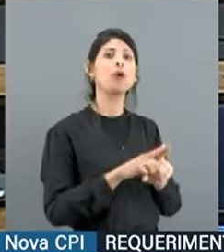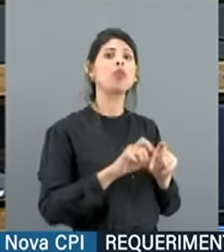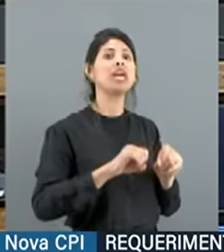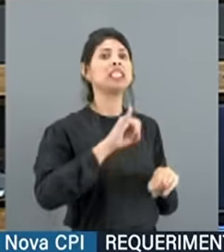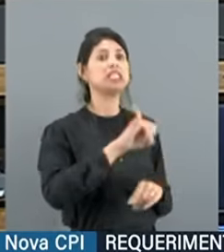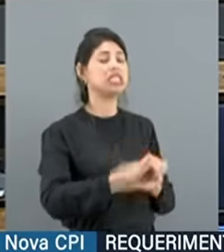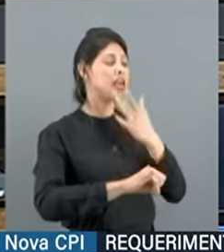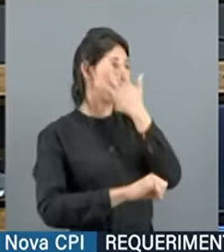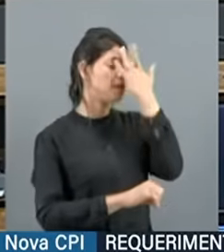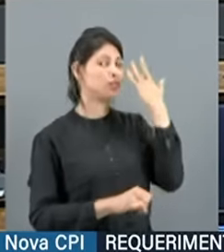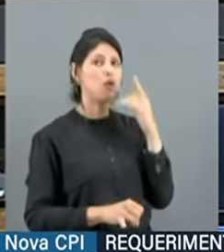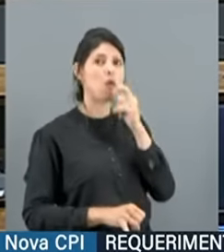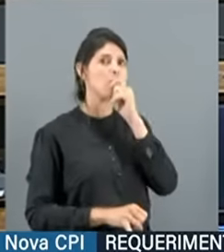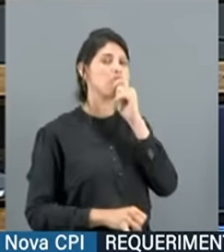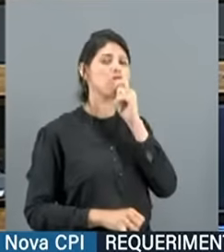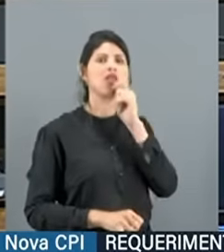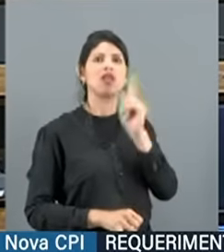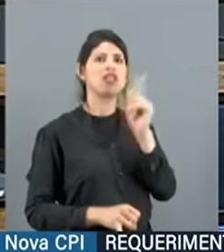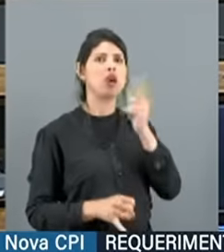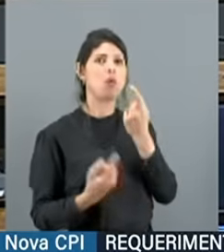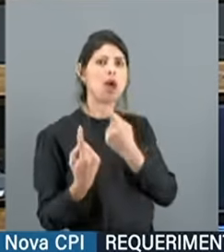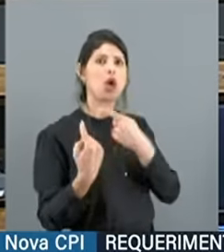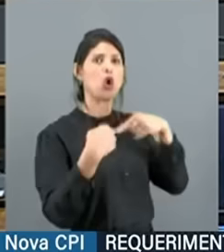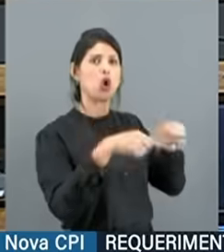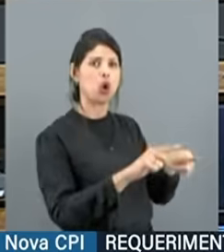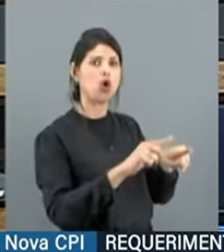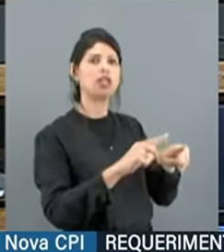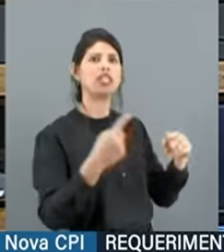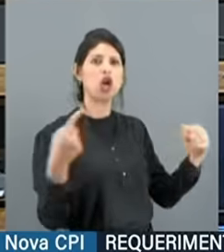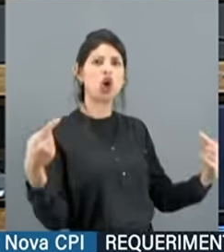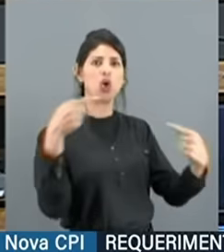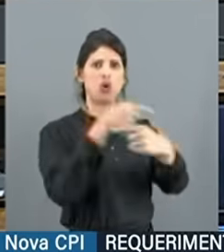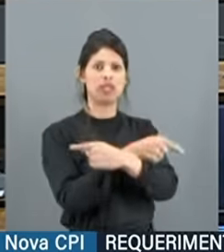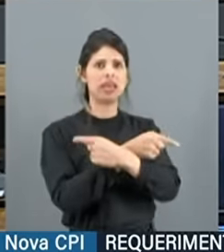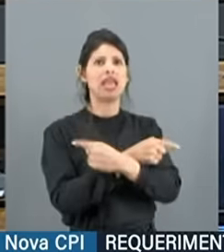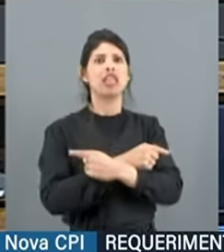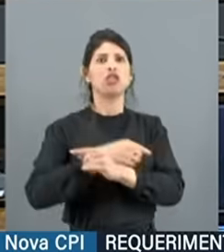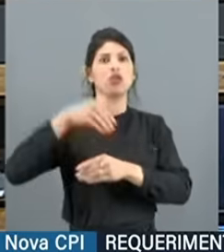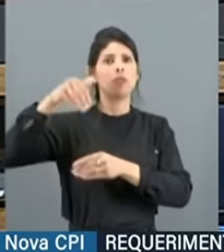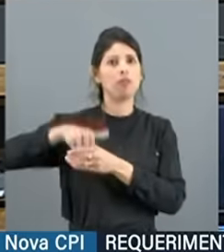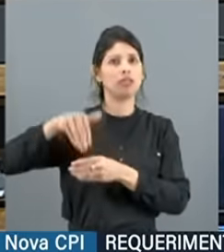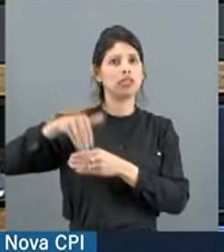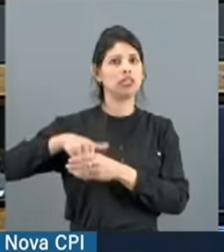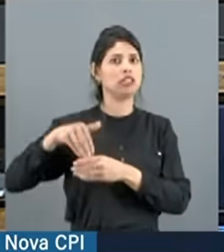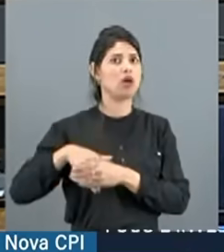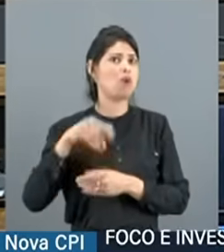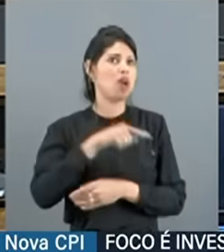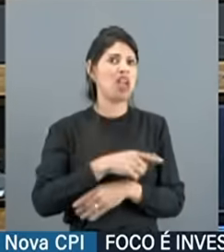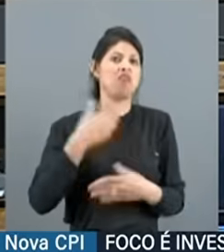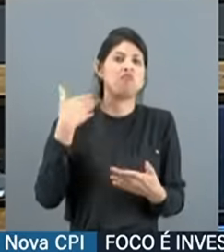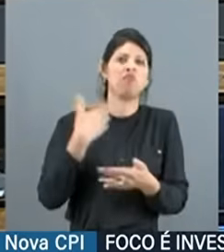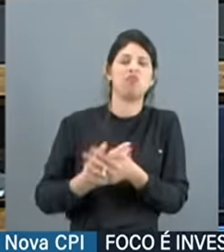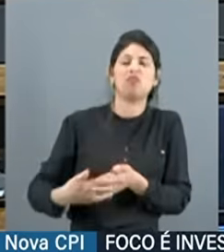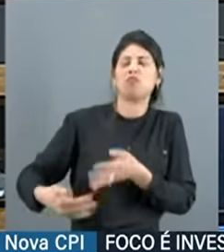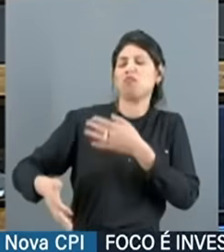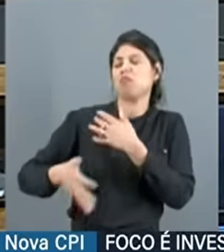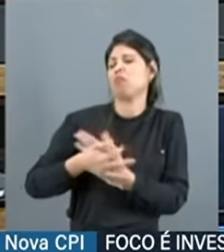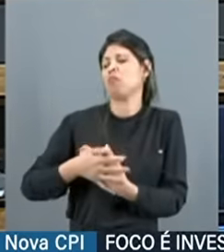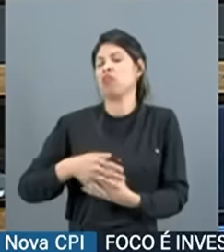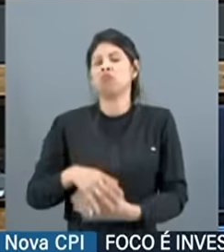cadáver é de alguém da oposição eleitoral deles, não tem problema, foi pela